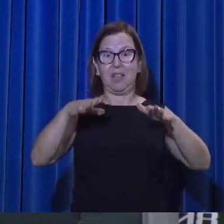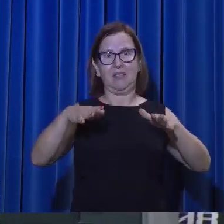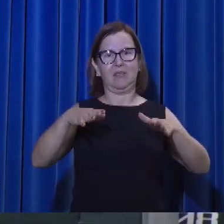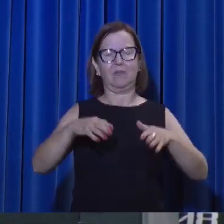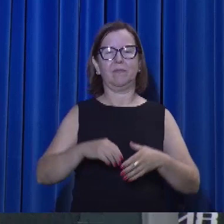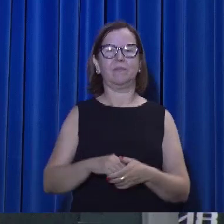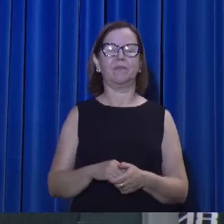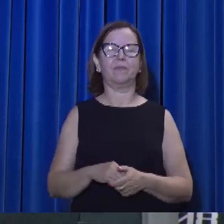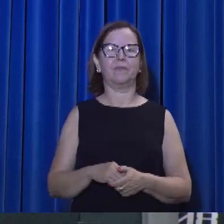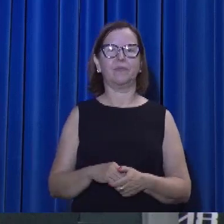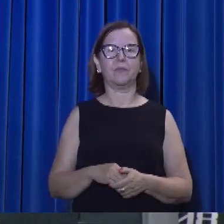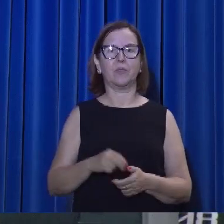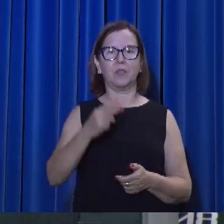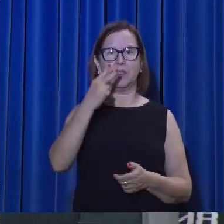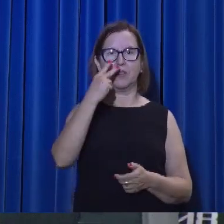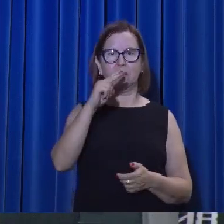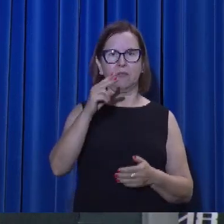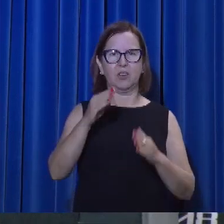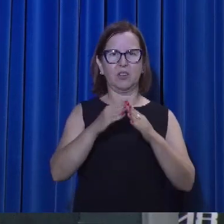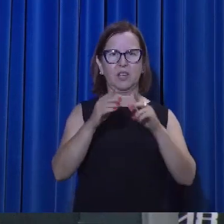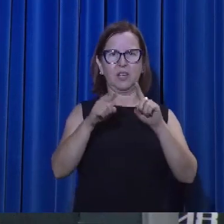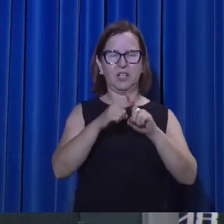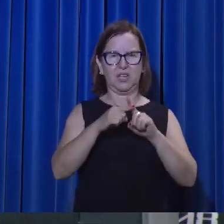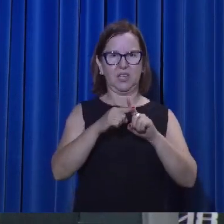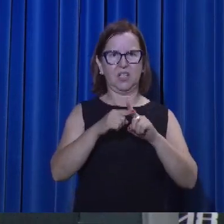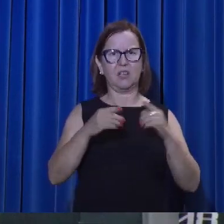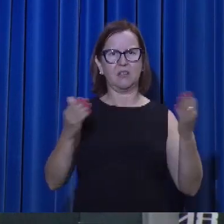E eu vejo a igreja moderna